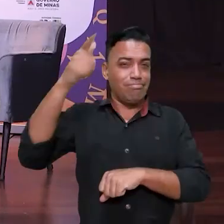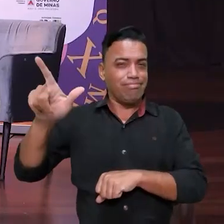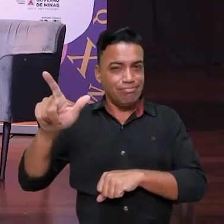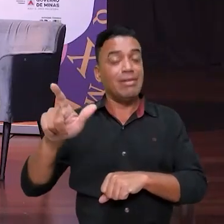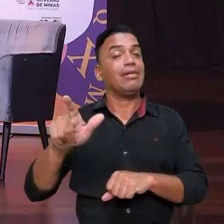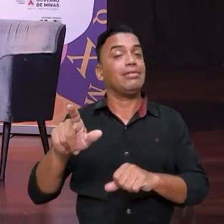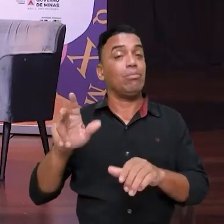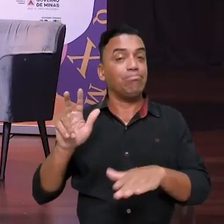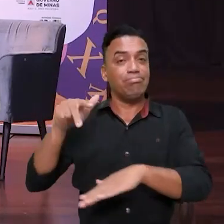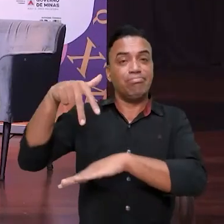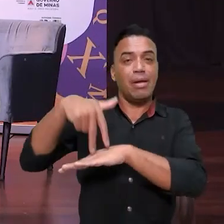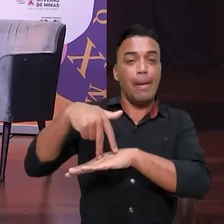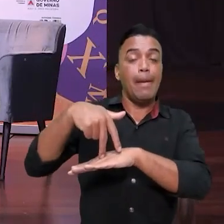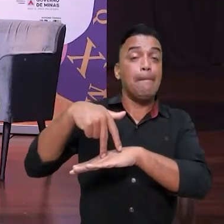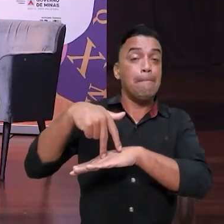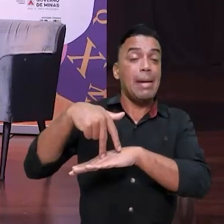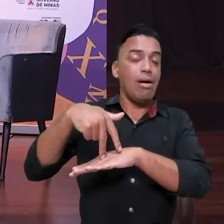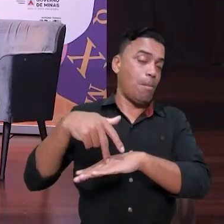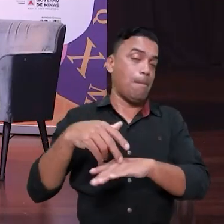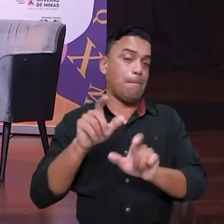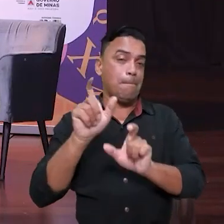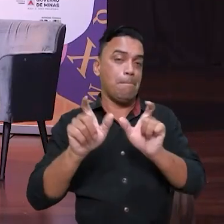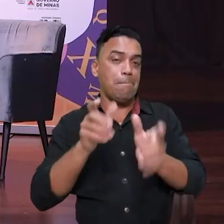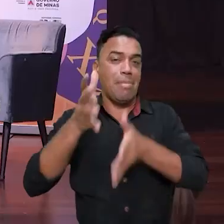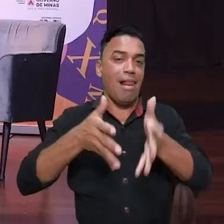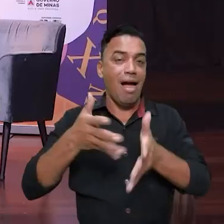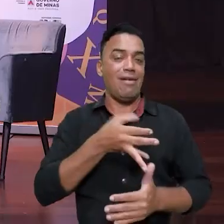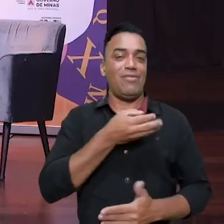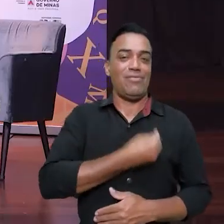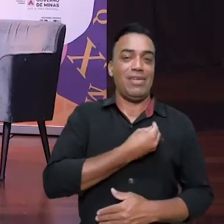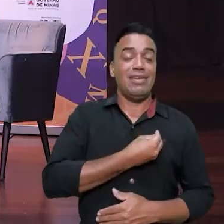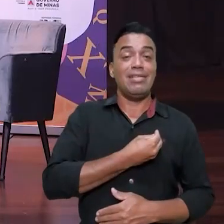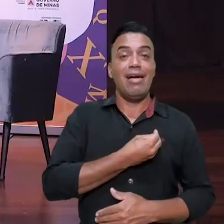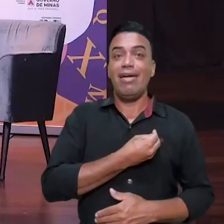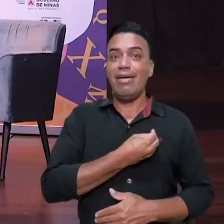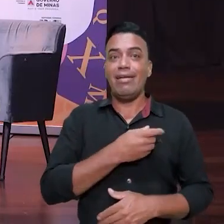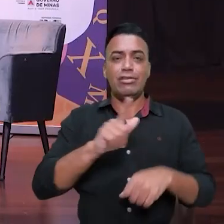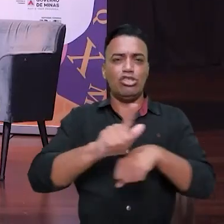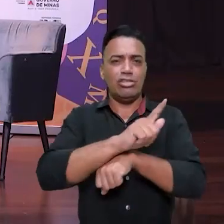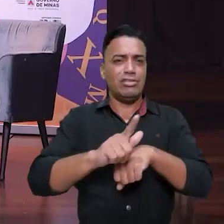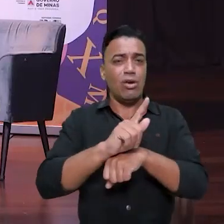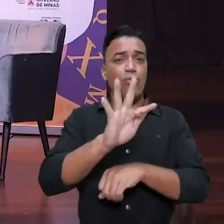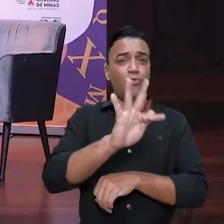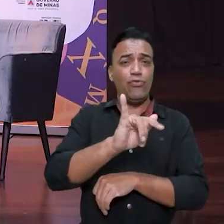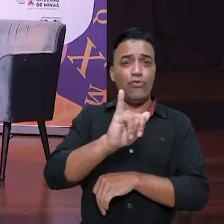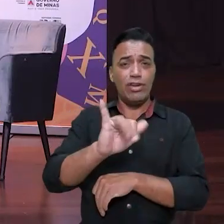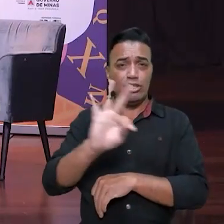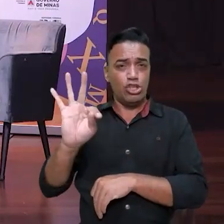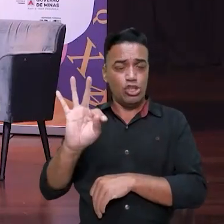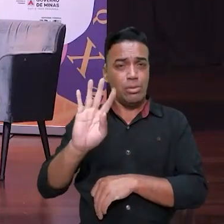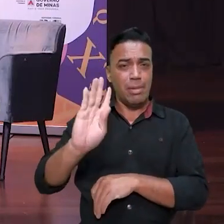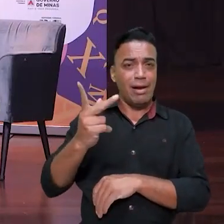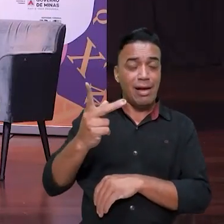mescla palco, palavra e vida. O Jefferson dirigiu o FIT BH, a